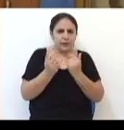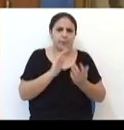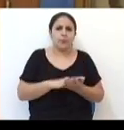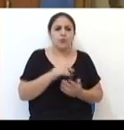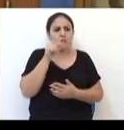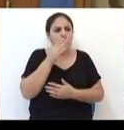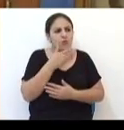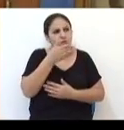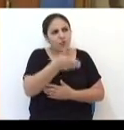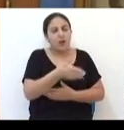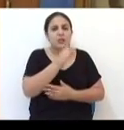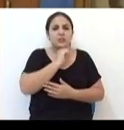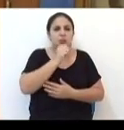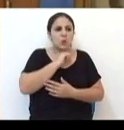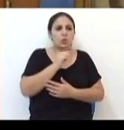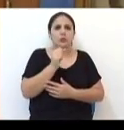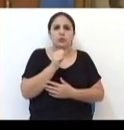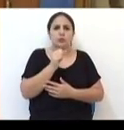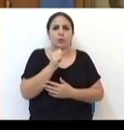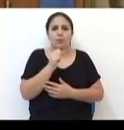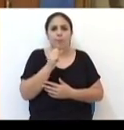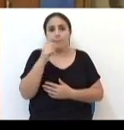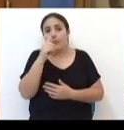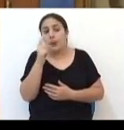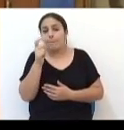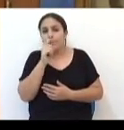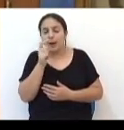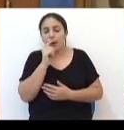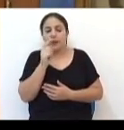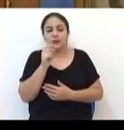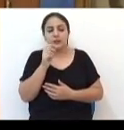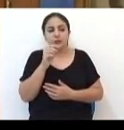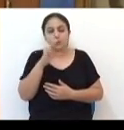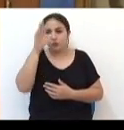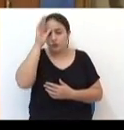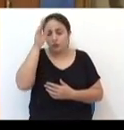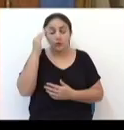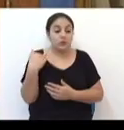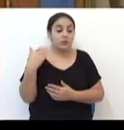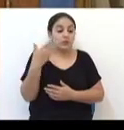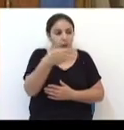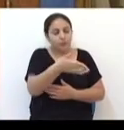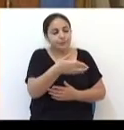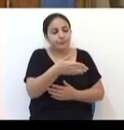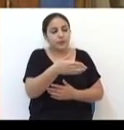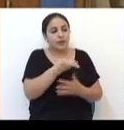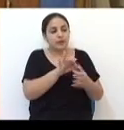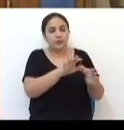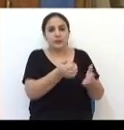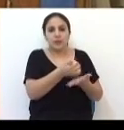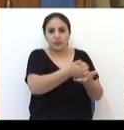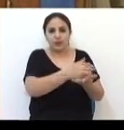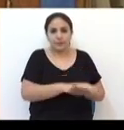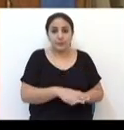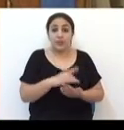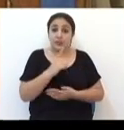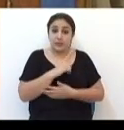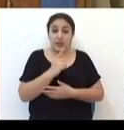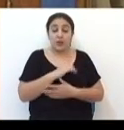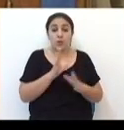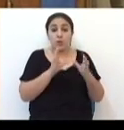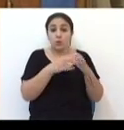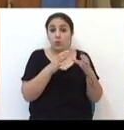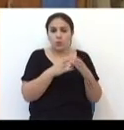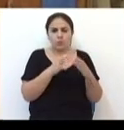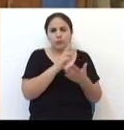idoso, a mãe, o pai, o tio ou o avô. Lá teremos uma equipe multidisciplinar para cuidar